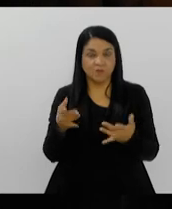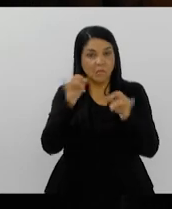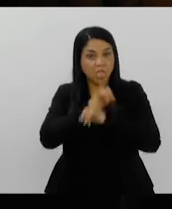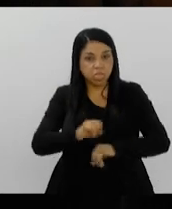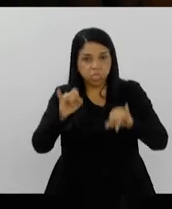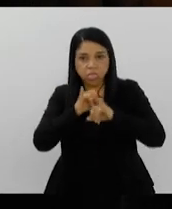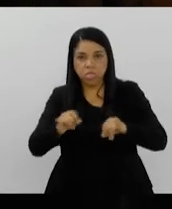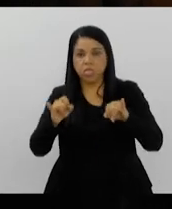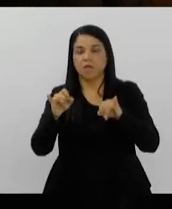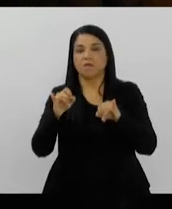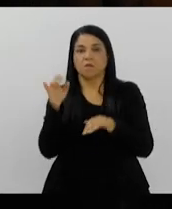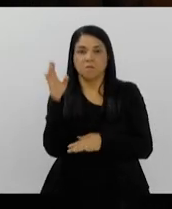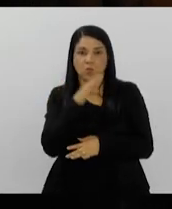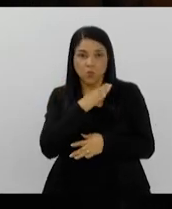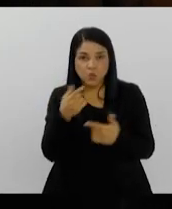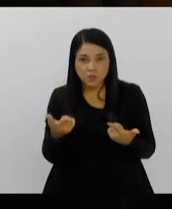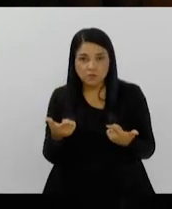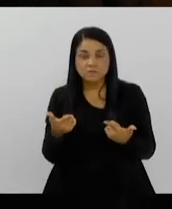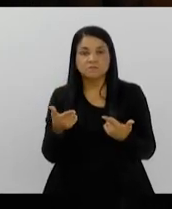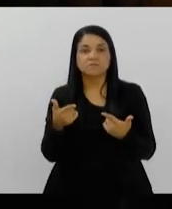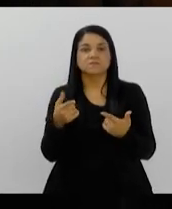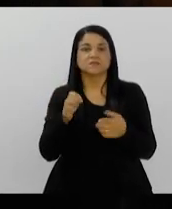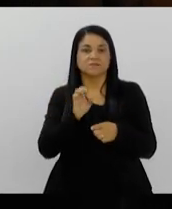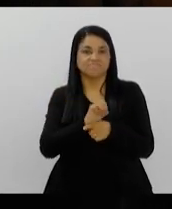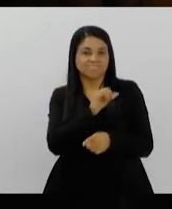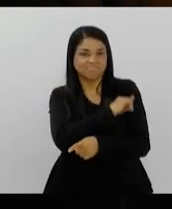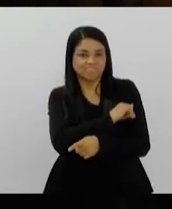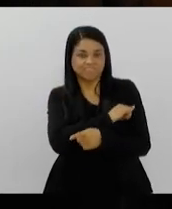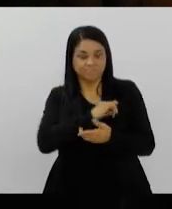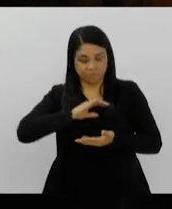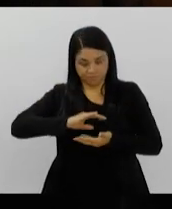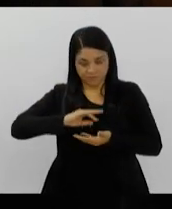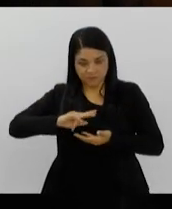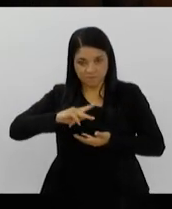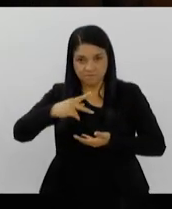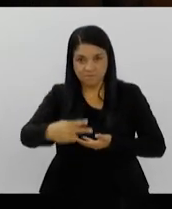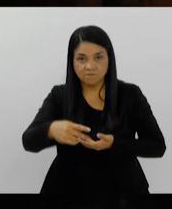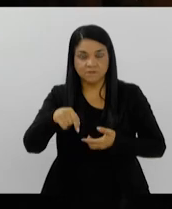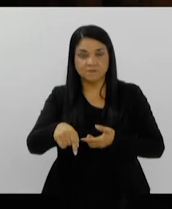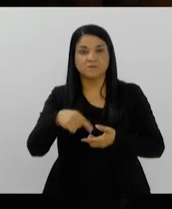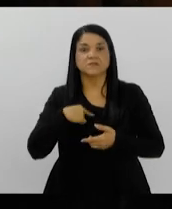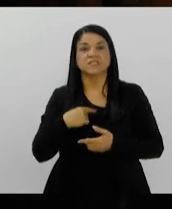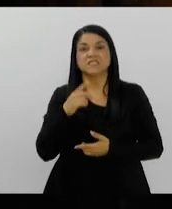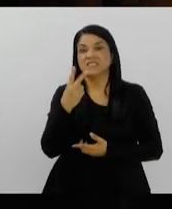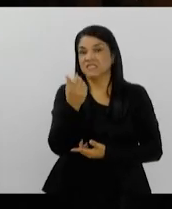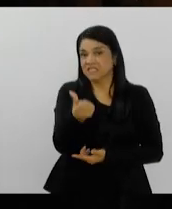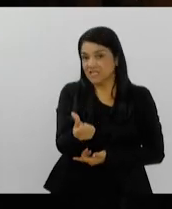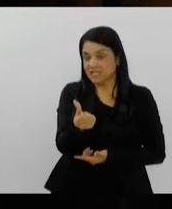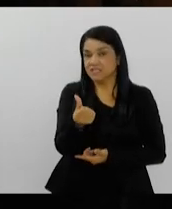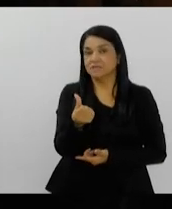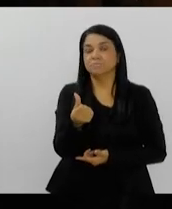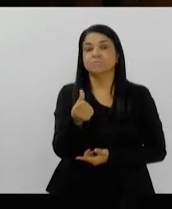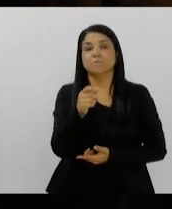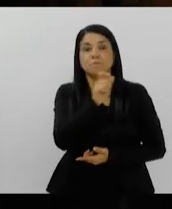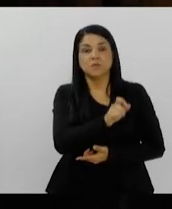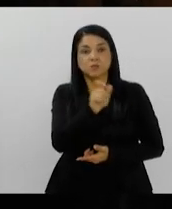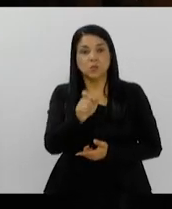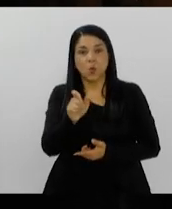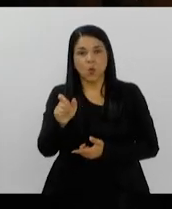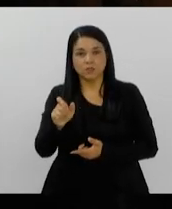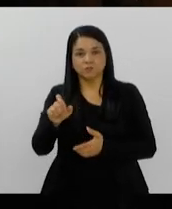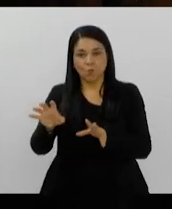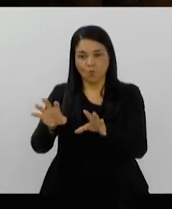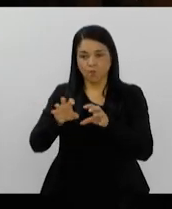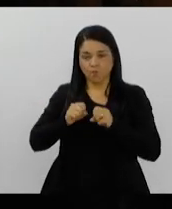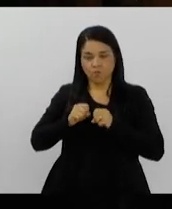a saúde do Estado do Rio de Janeiro, a infecção de 6 pessoas por HIV, não é um erro do técnico do